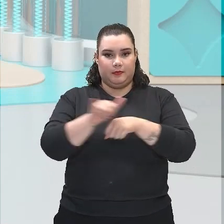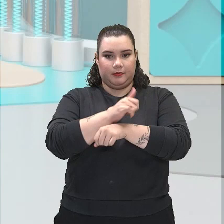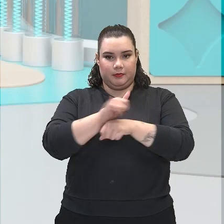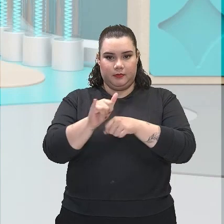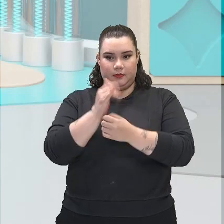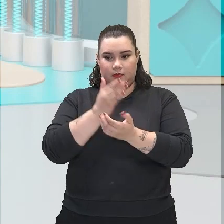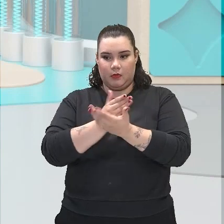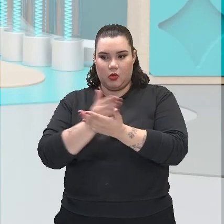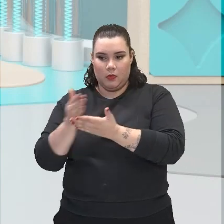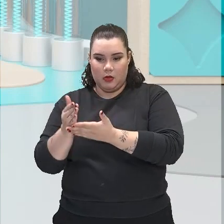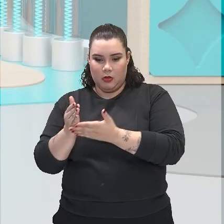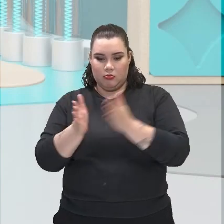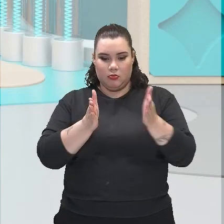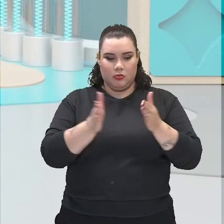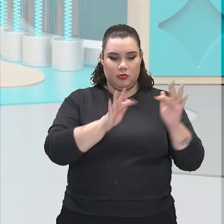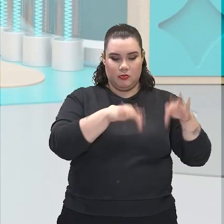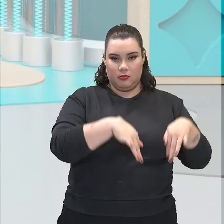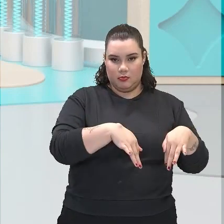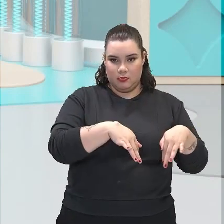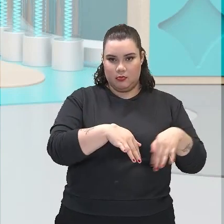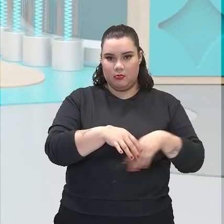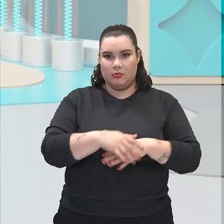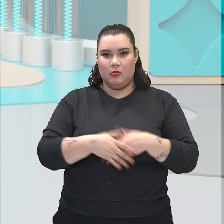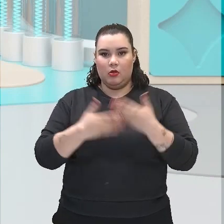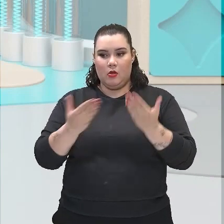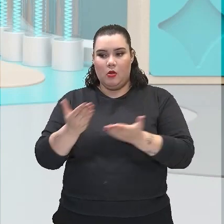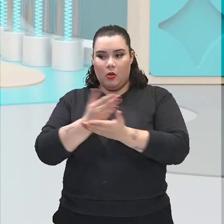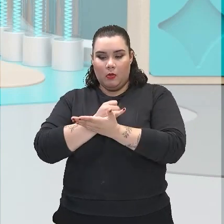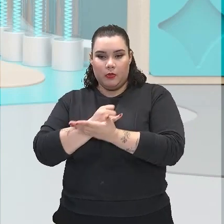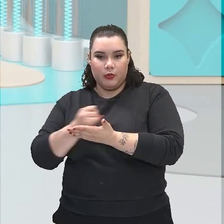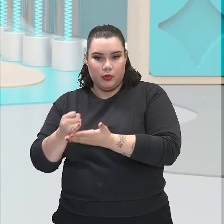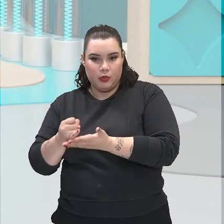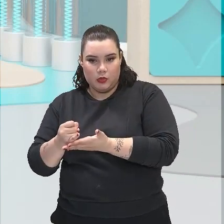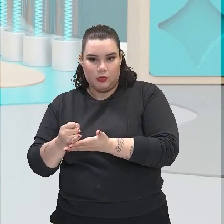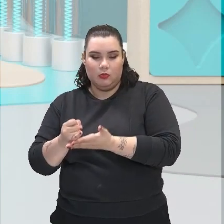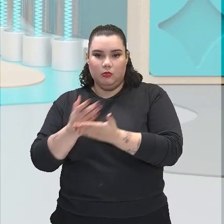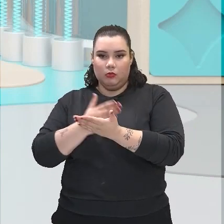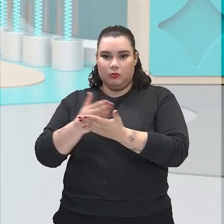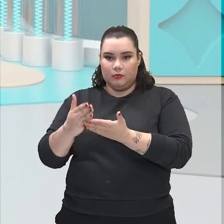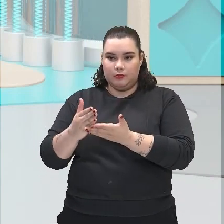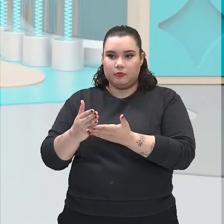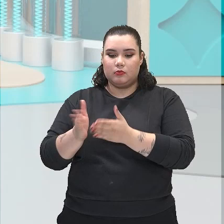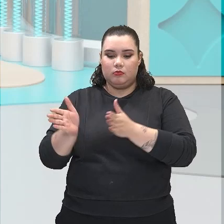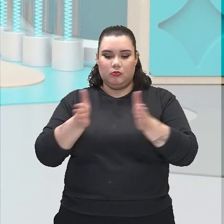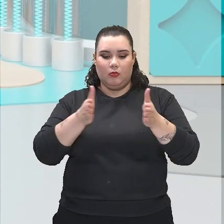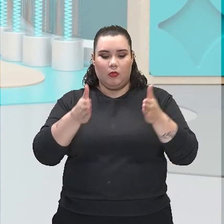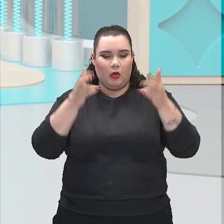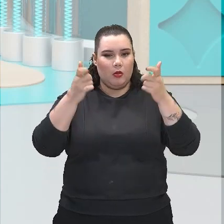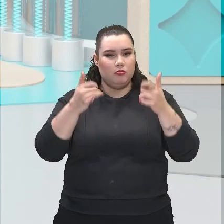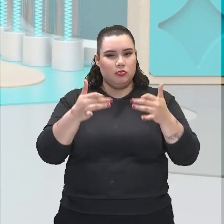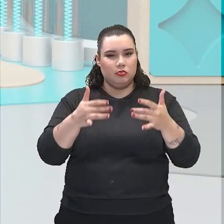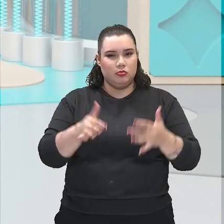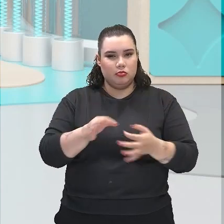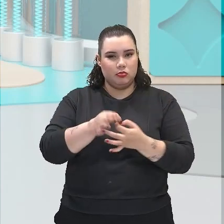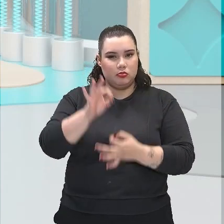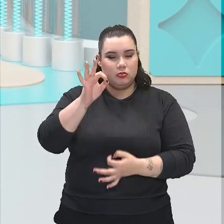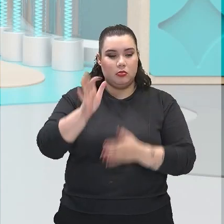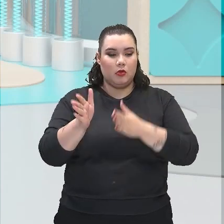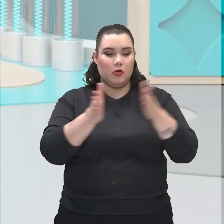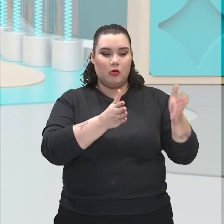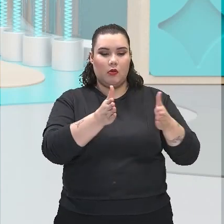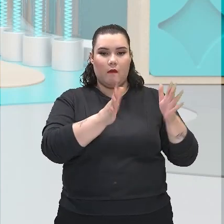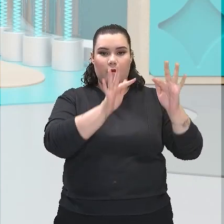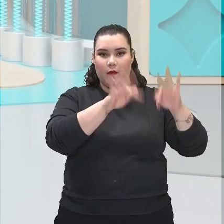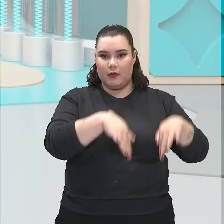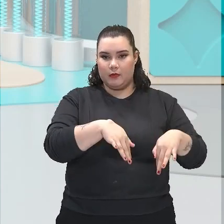início, meio e fim, certo? Então, ele tem um momento de introdução, o seu momento de desenvolvimento e o seu momento de conclusão.